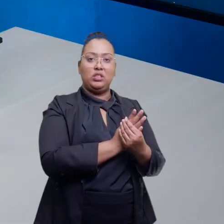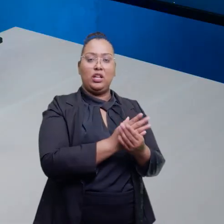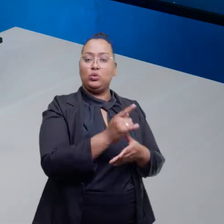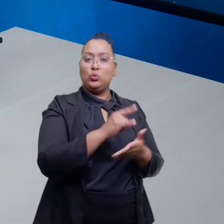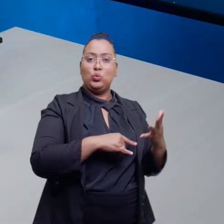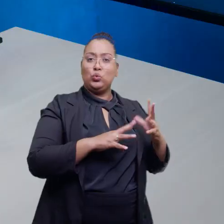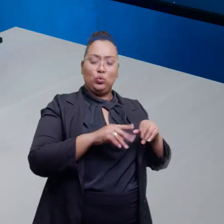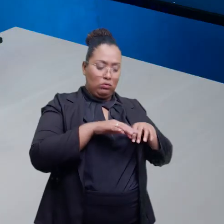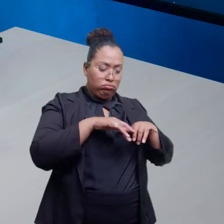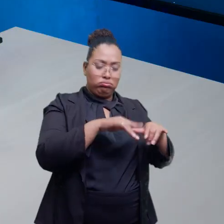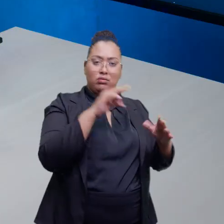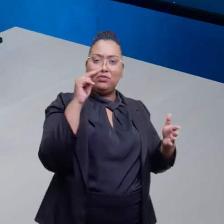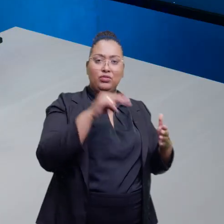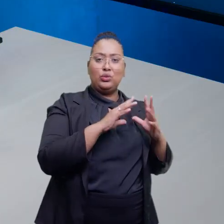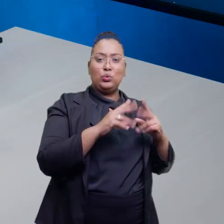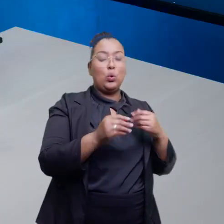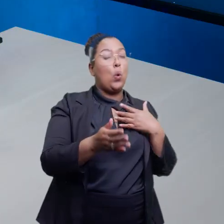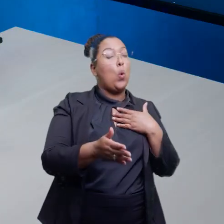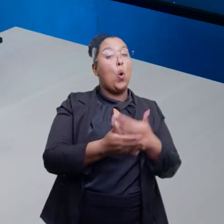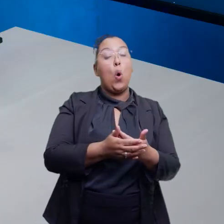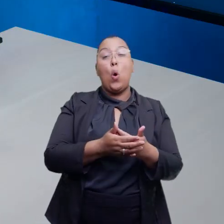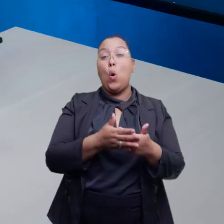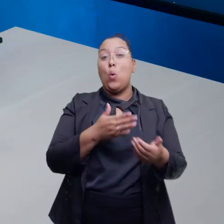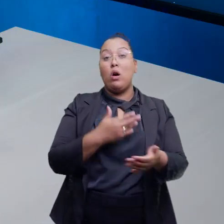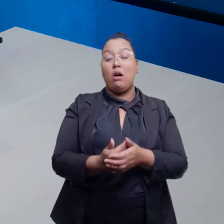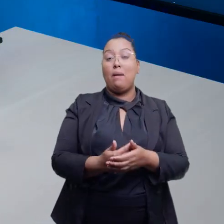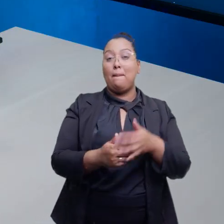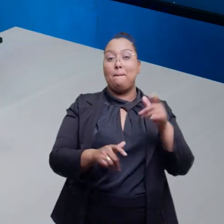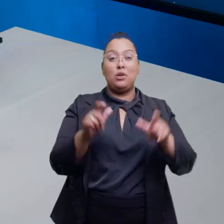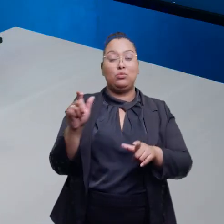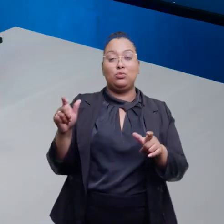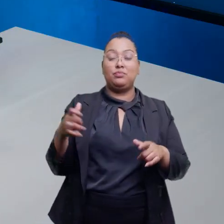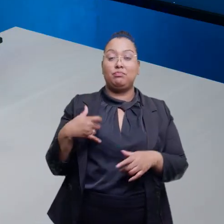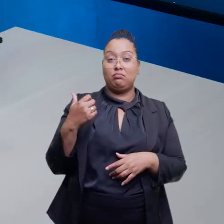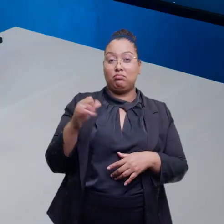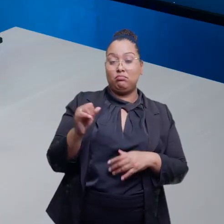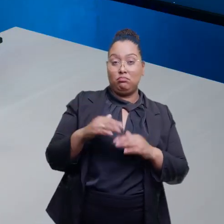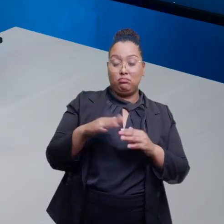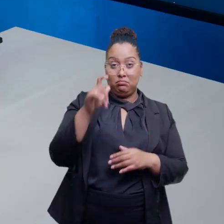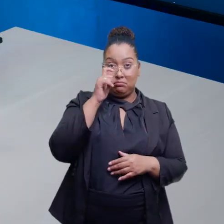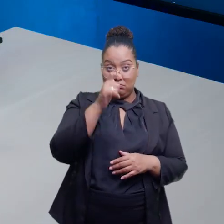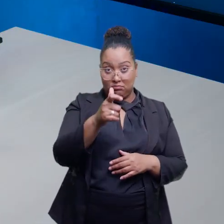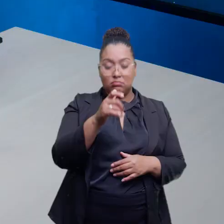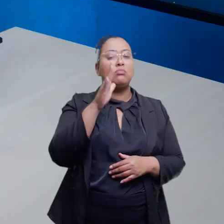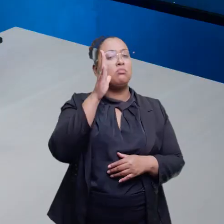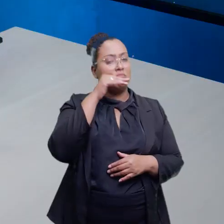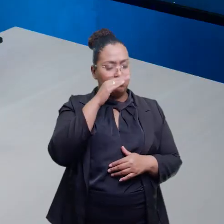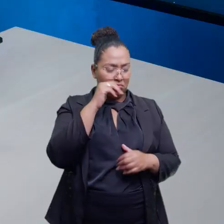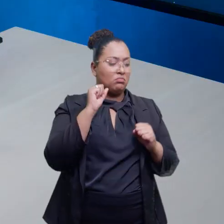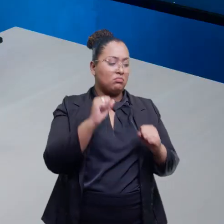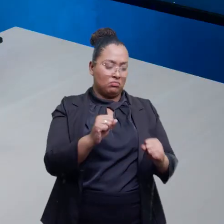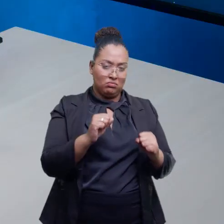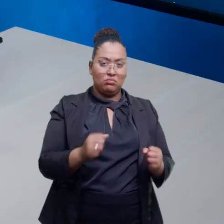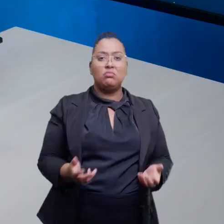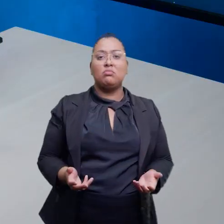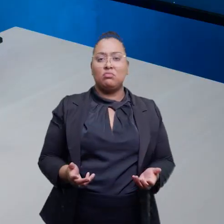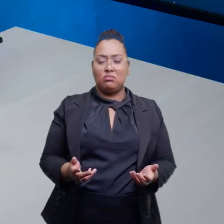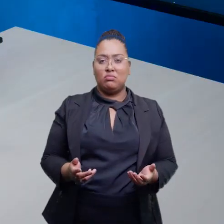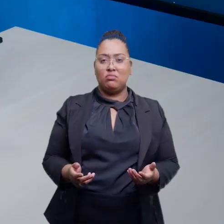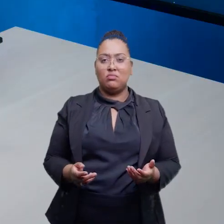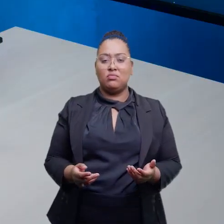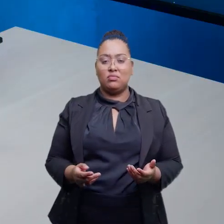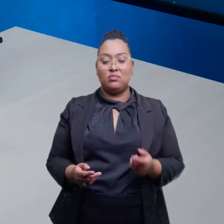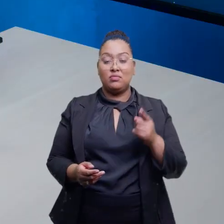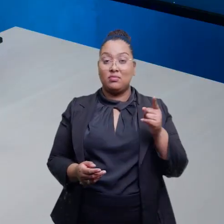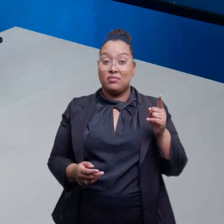após os 18 anos, qualquer criança, adolescente, né, adulto interessado pode ter acesso. Então, o quanto é importante